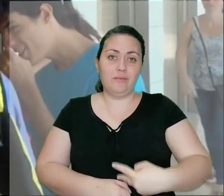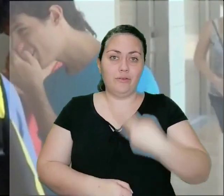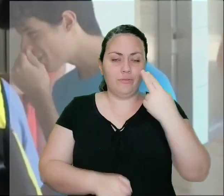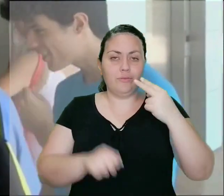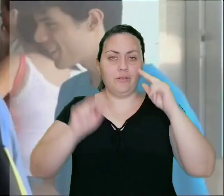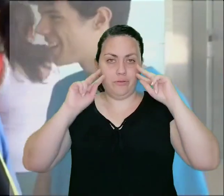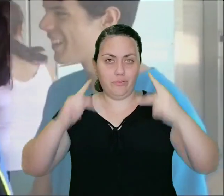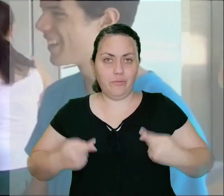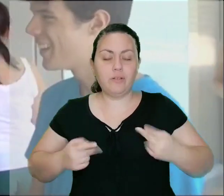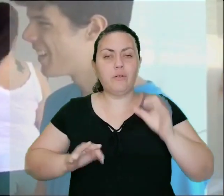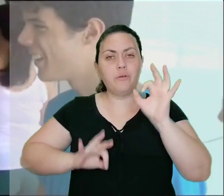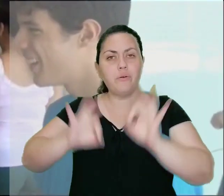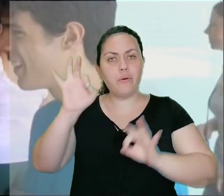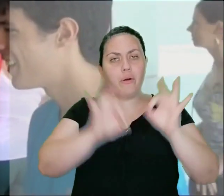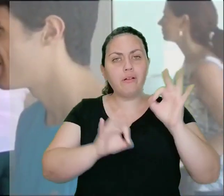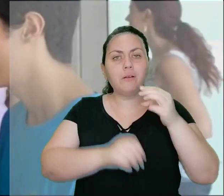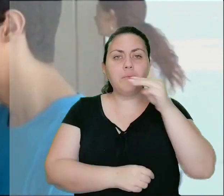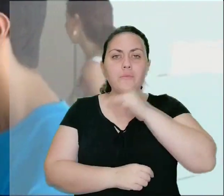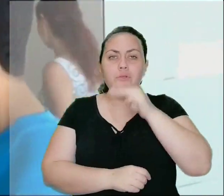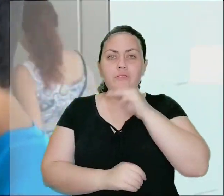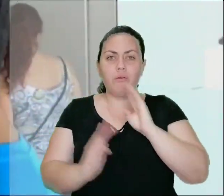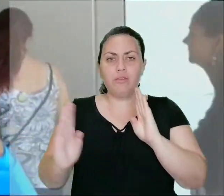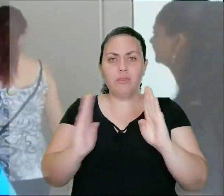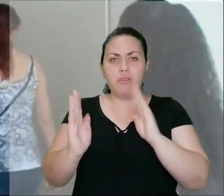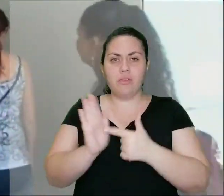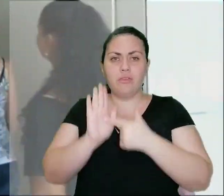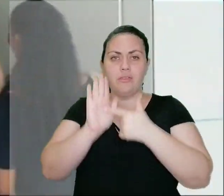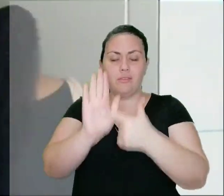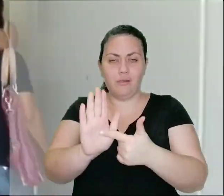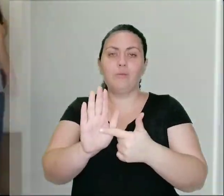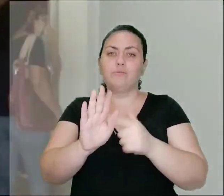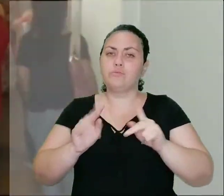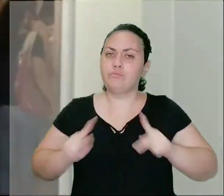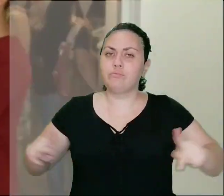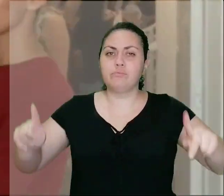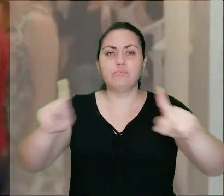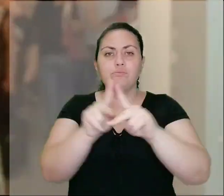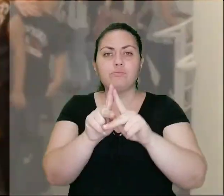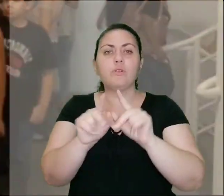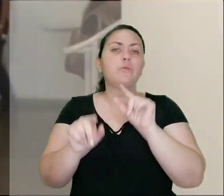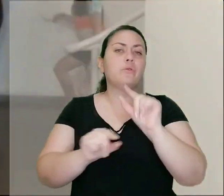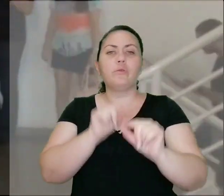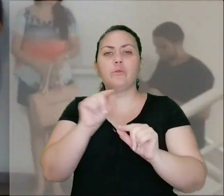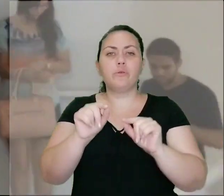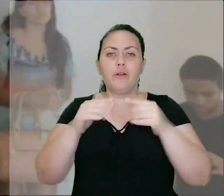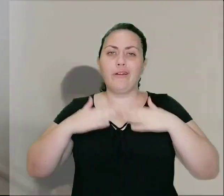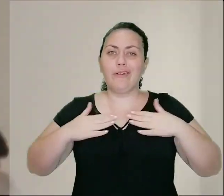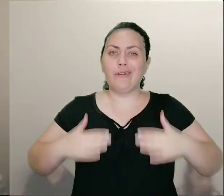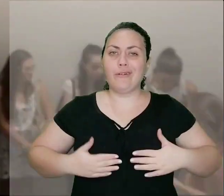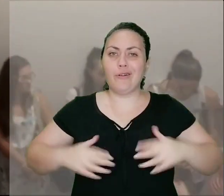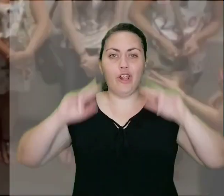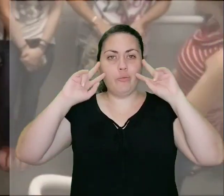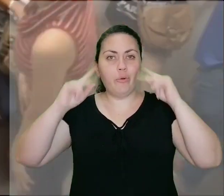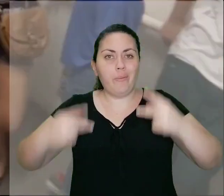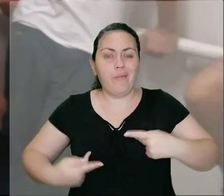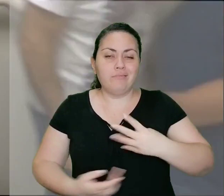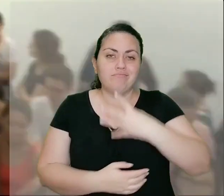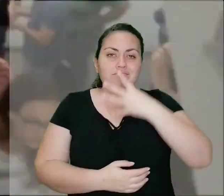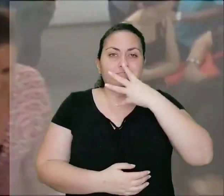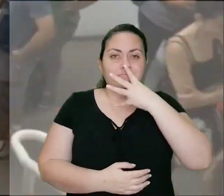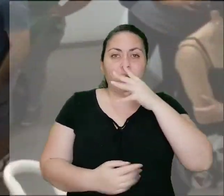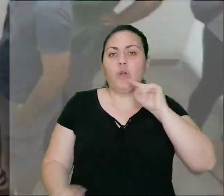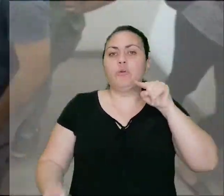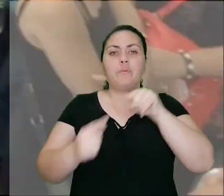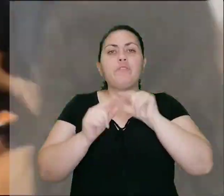Humana organiza um museu temporário no qual expõe, para todos os públicos, uma amostra do fantástico corpo humano,